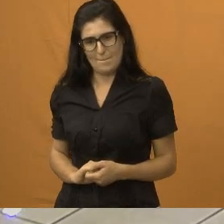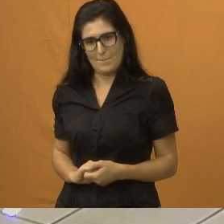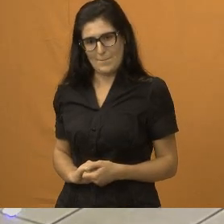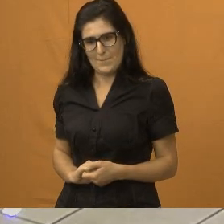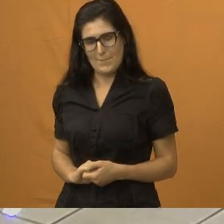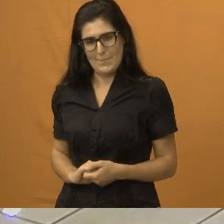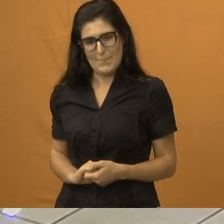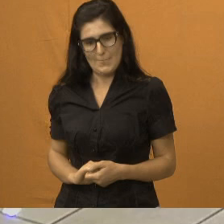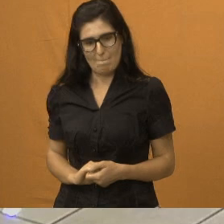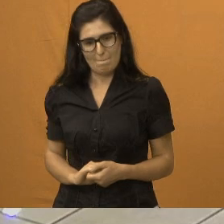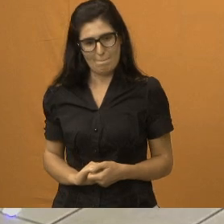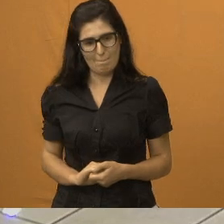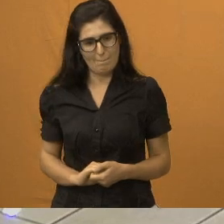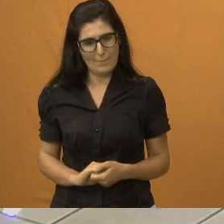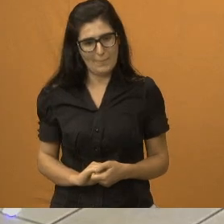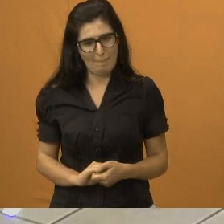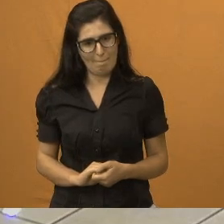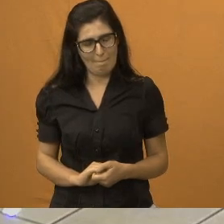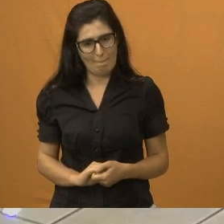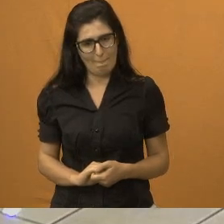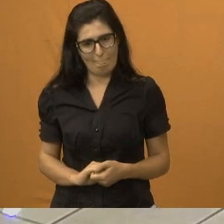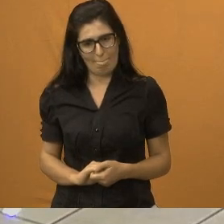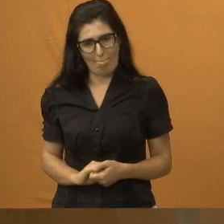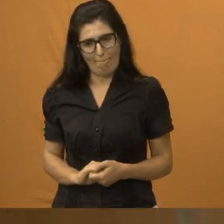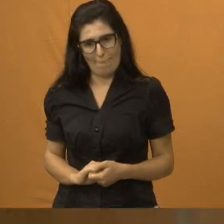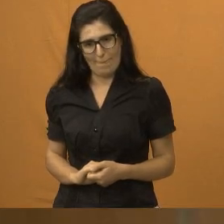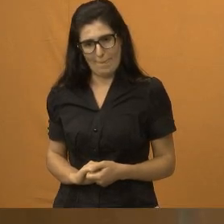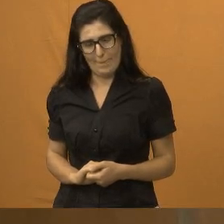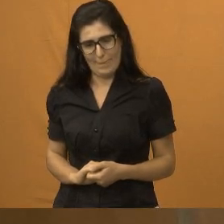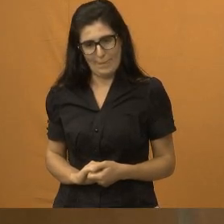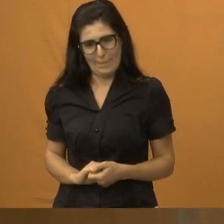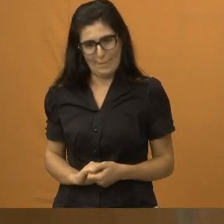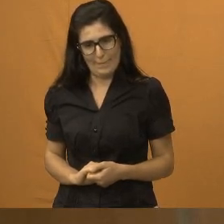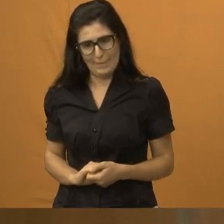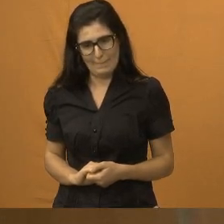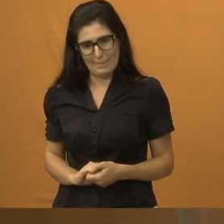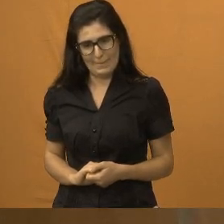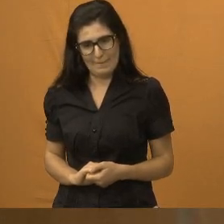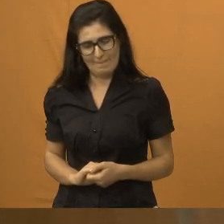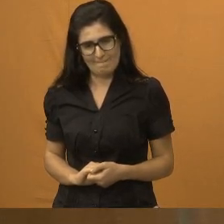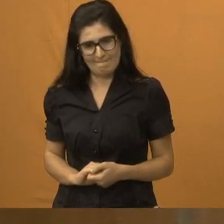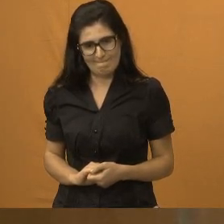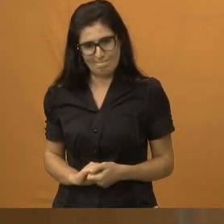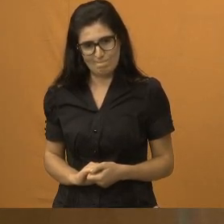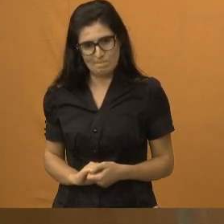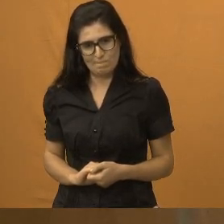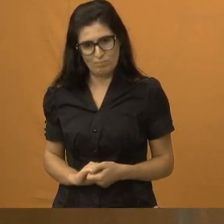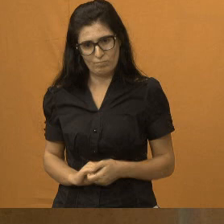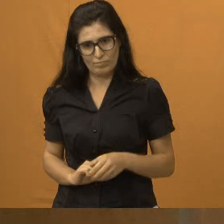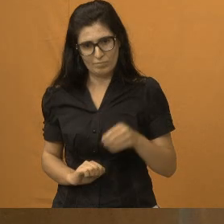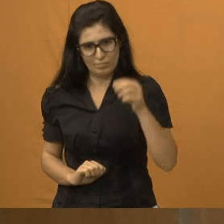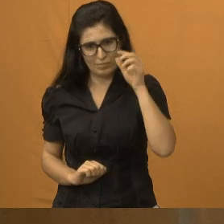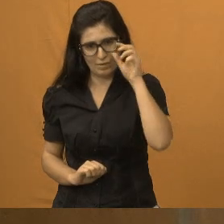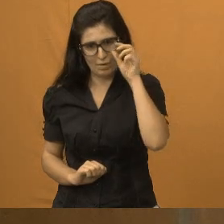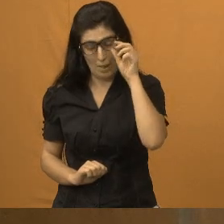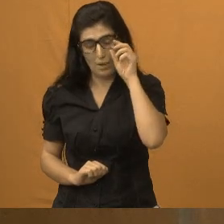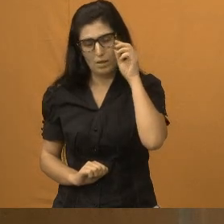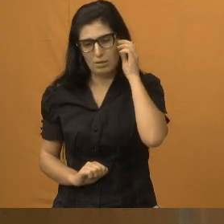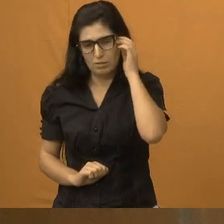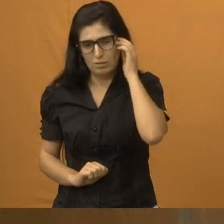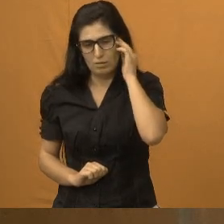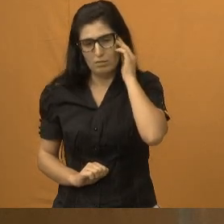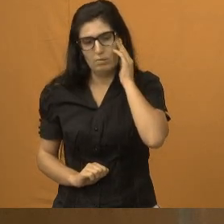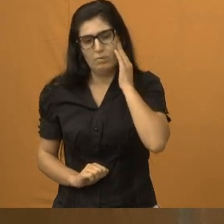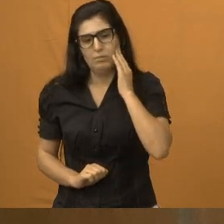Então, pessoal, alguém que não pôde ouvir aqui, quem esteve nos acompanhando aqui nessa fala, até o Rodrigo deixou claro que era